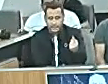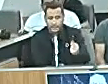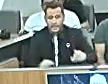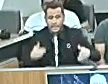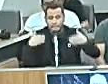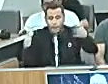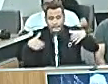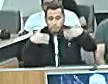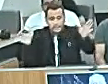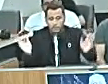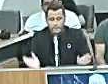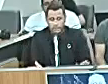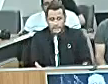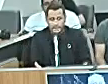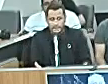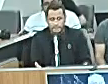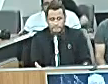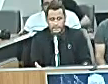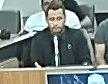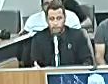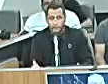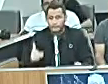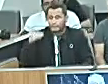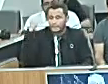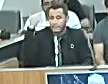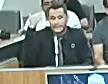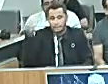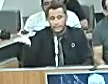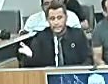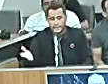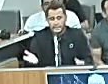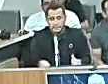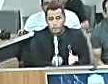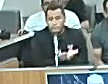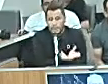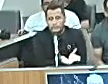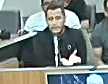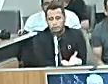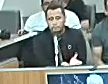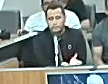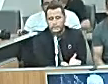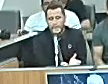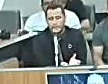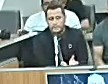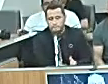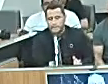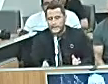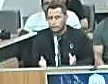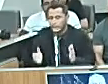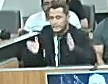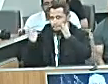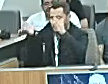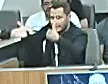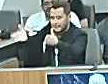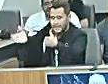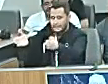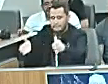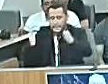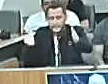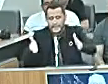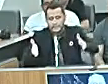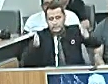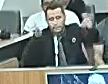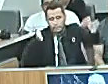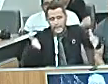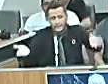ser os 77 e vó depois é conseqüência volta dele vai depender de vocês que eu infelizmente a política é isso anotem ir para aquela